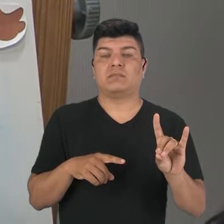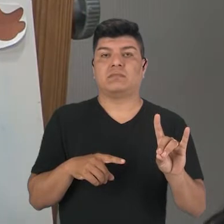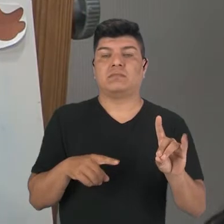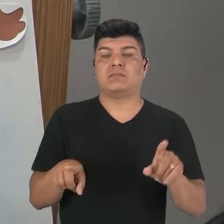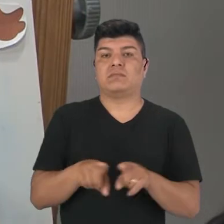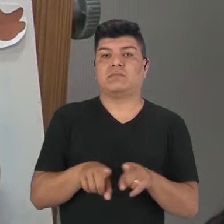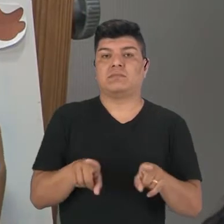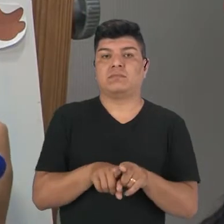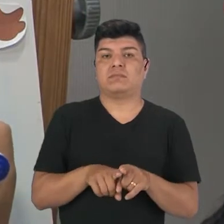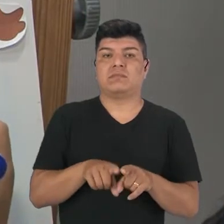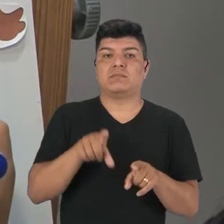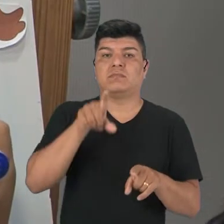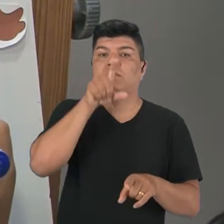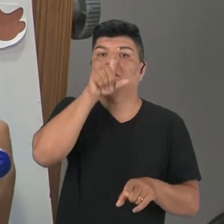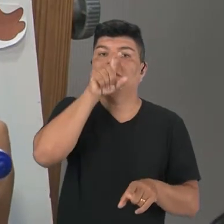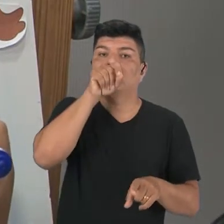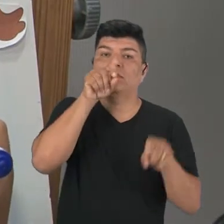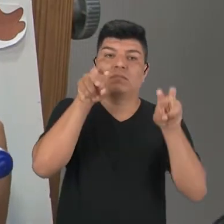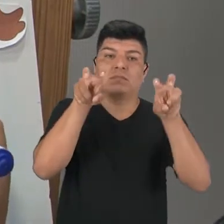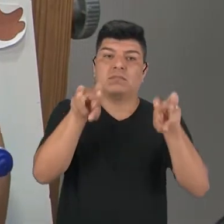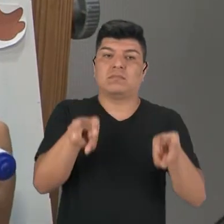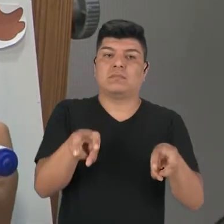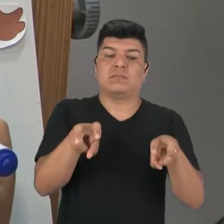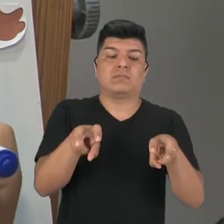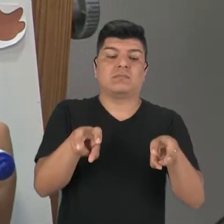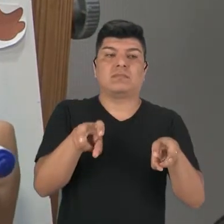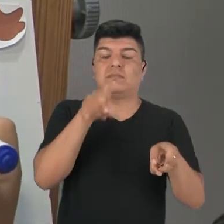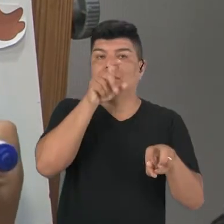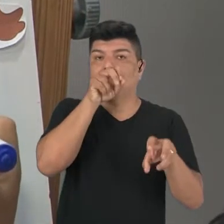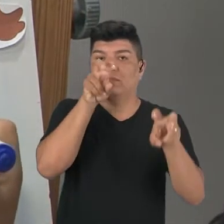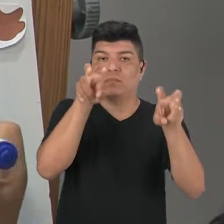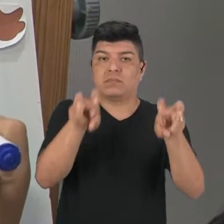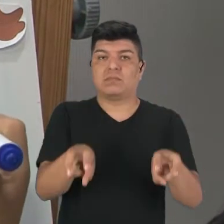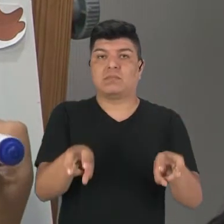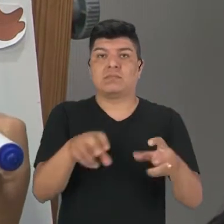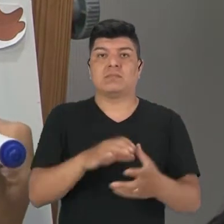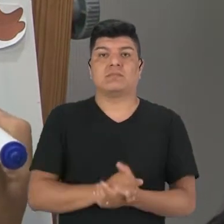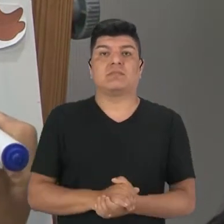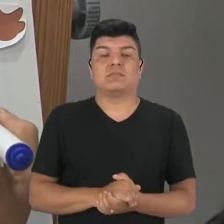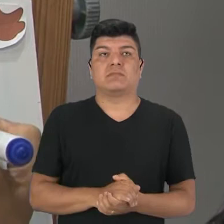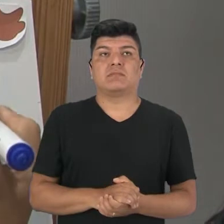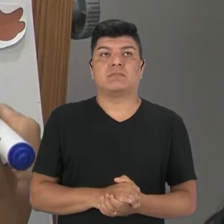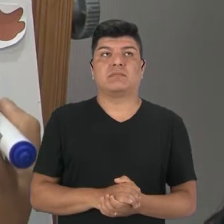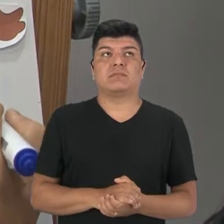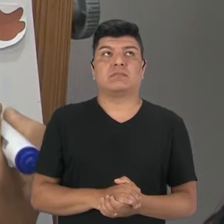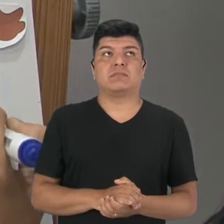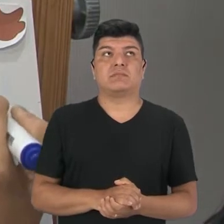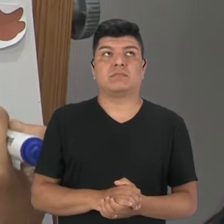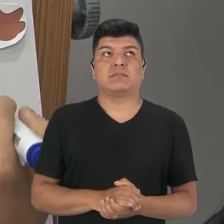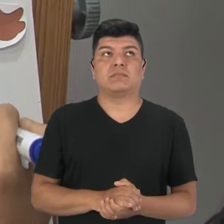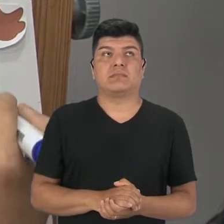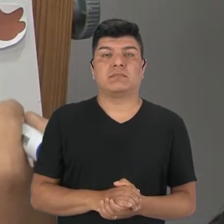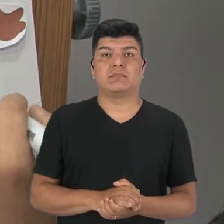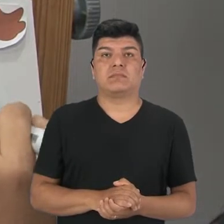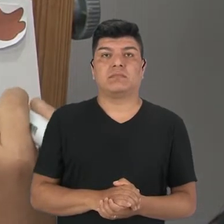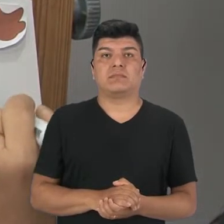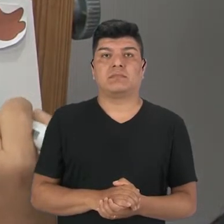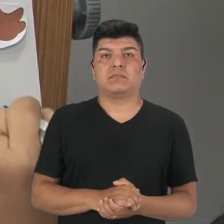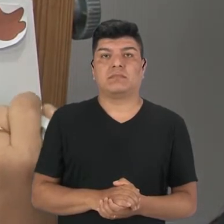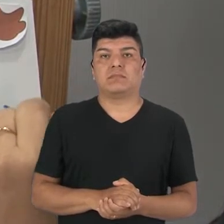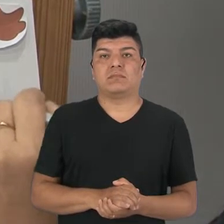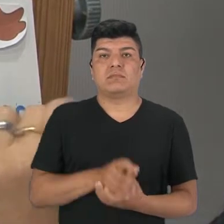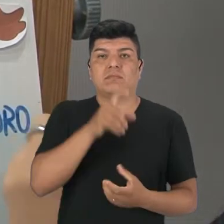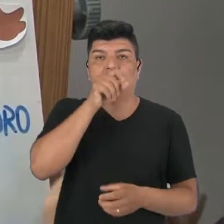e também um gavião e também classificado com um